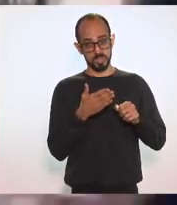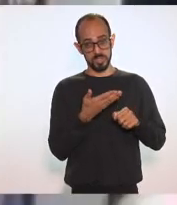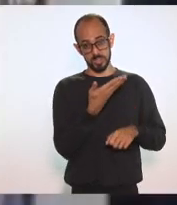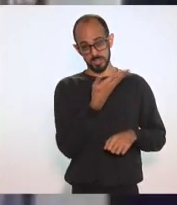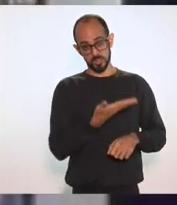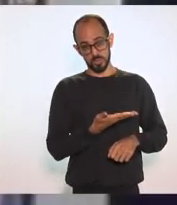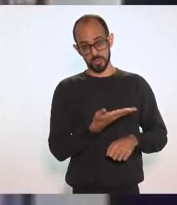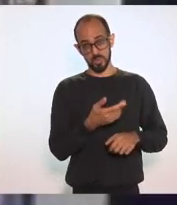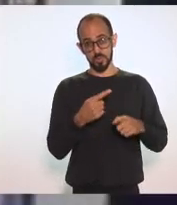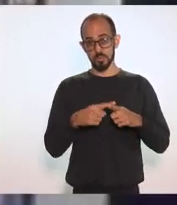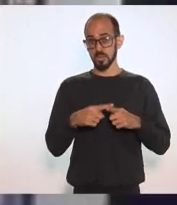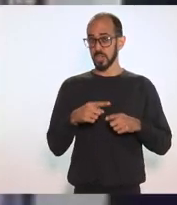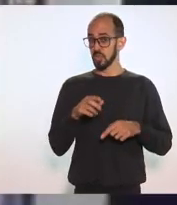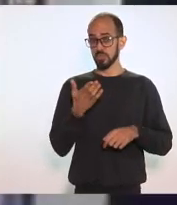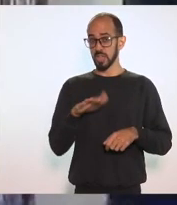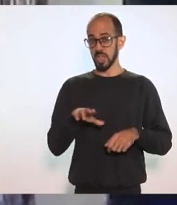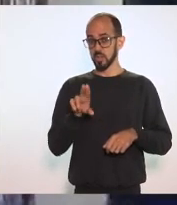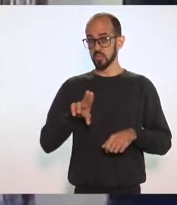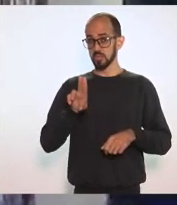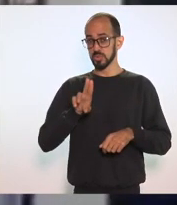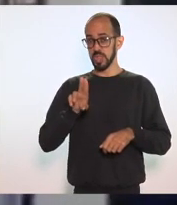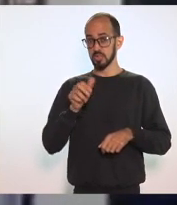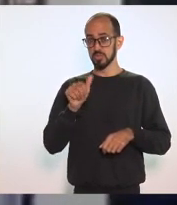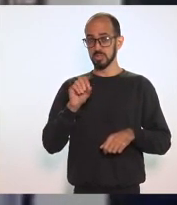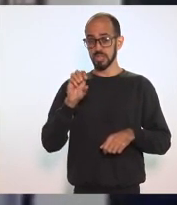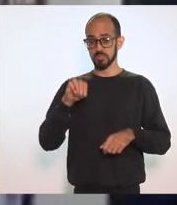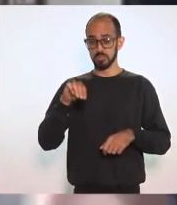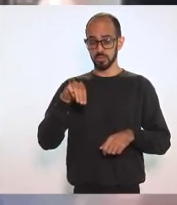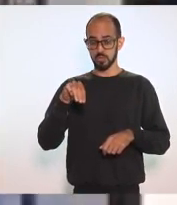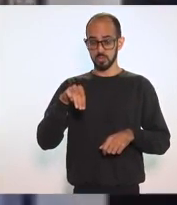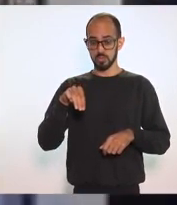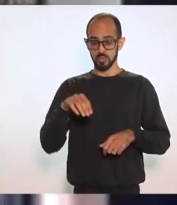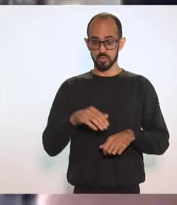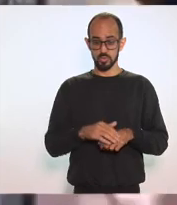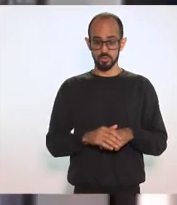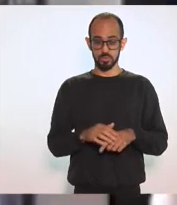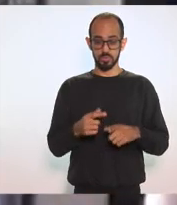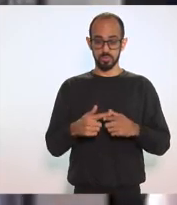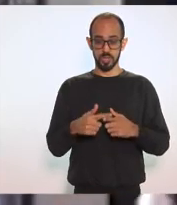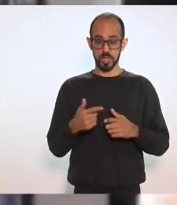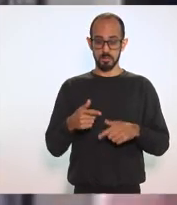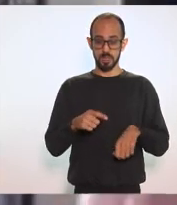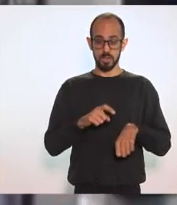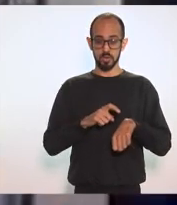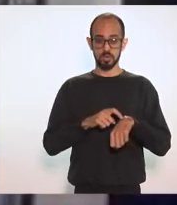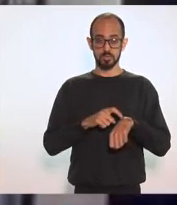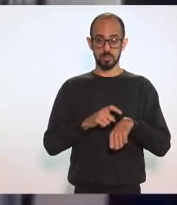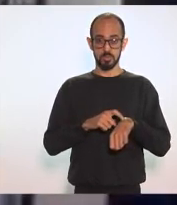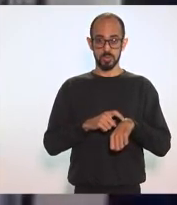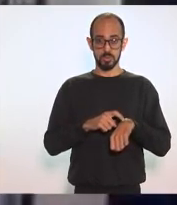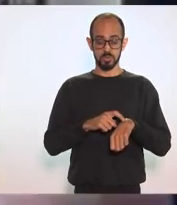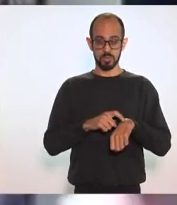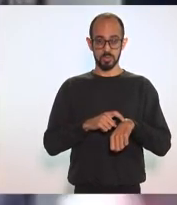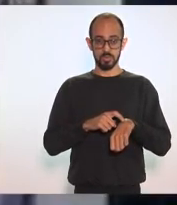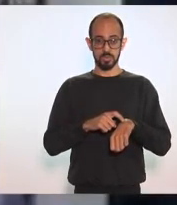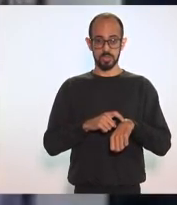quero usar os 10 minutos, já que pela nova tabela de horário fixadas